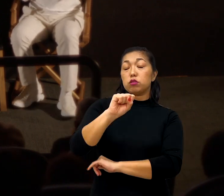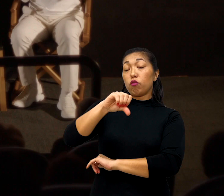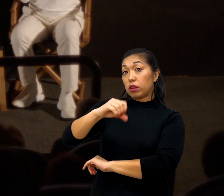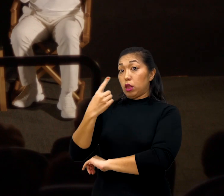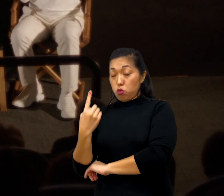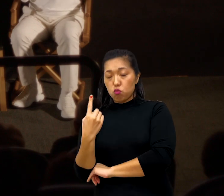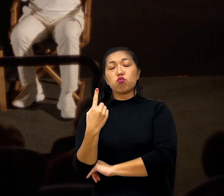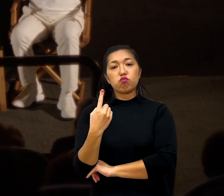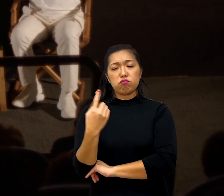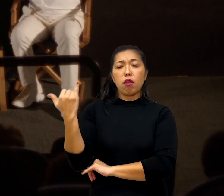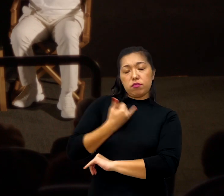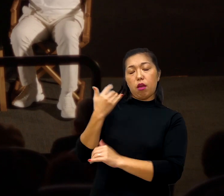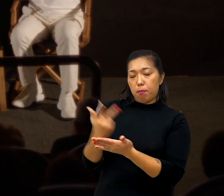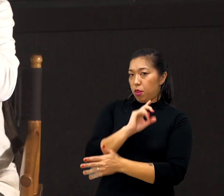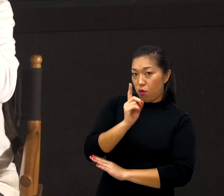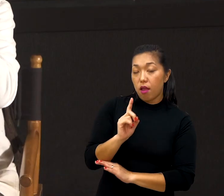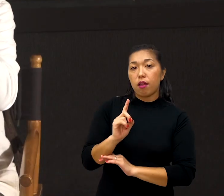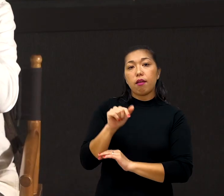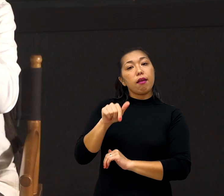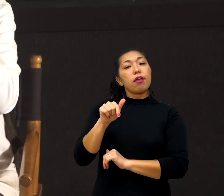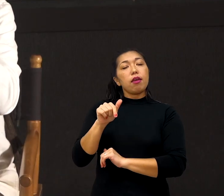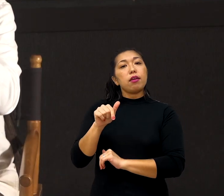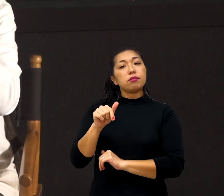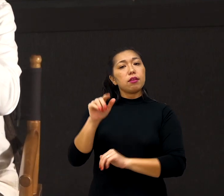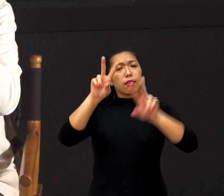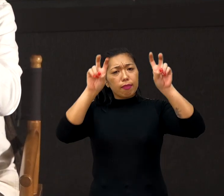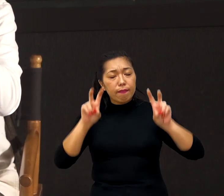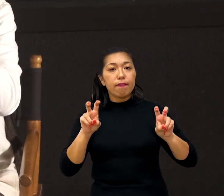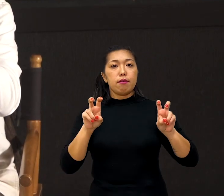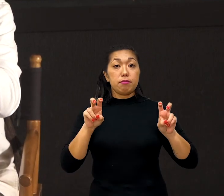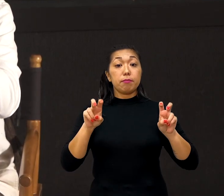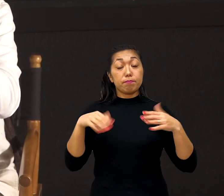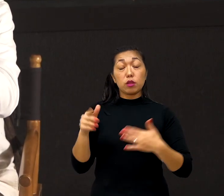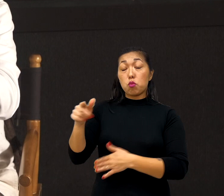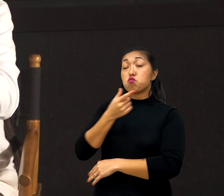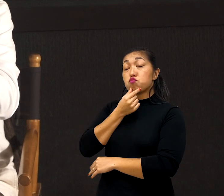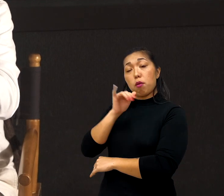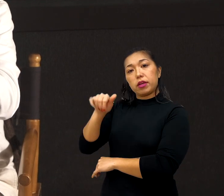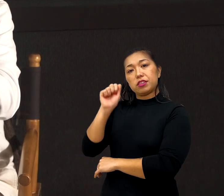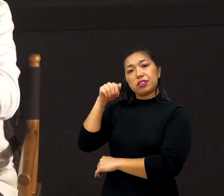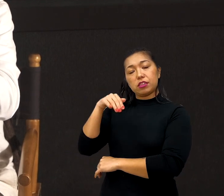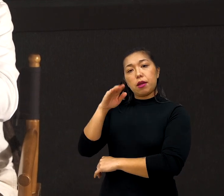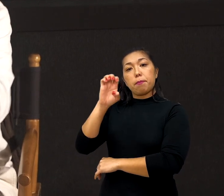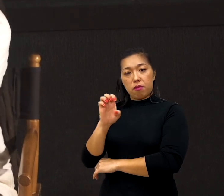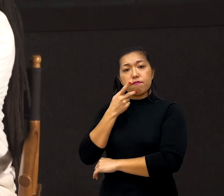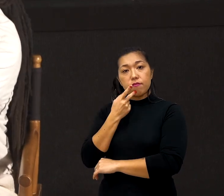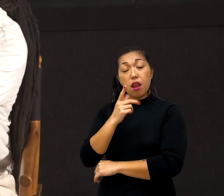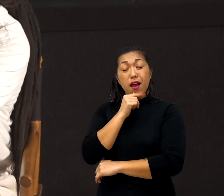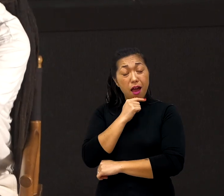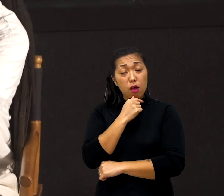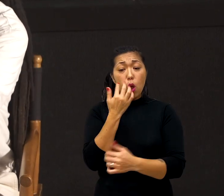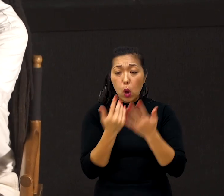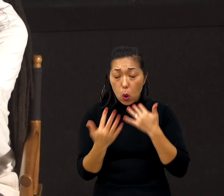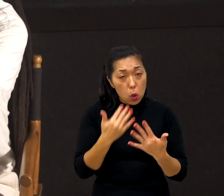aqui. Então, essas são questões, e quando o senhor Jaime diz as águas não têm cor, ele explica o